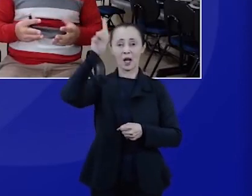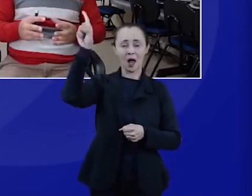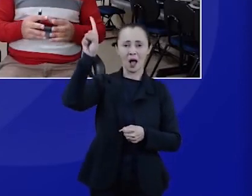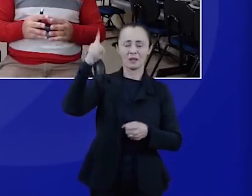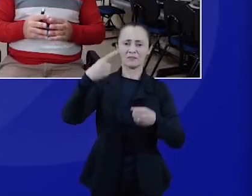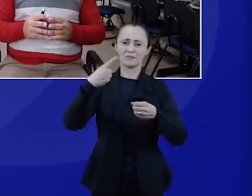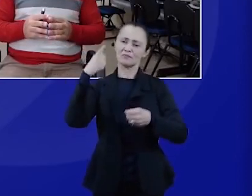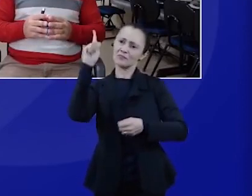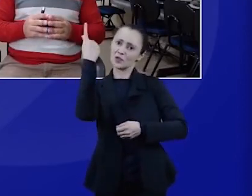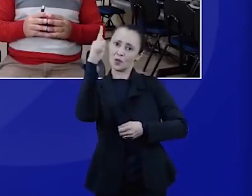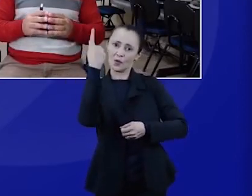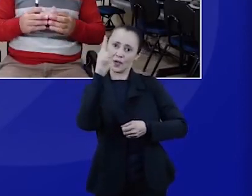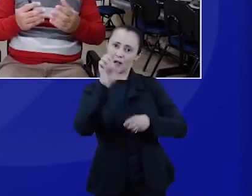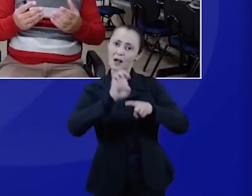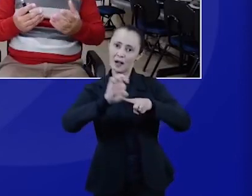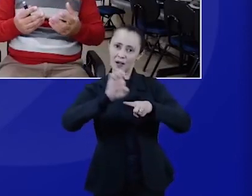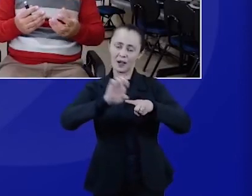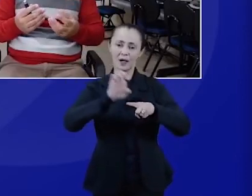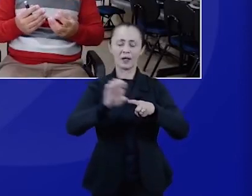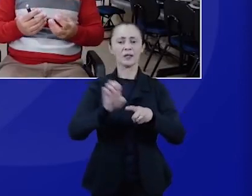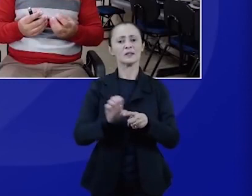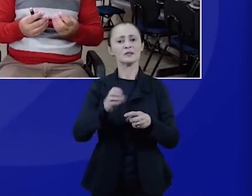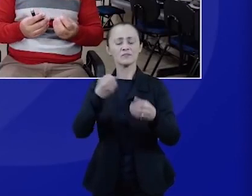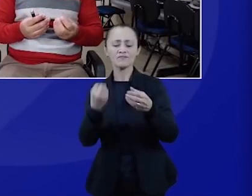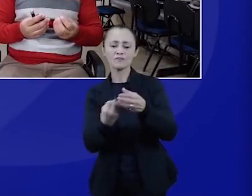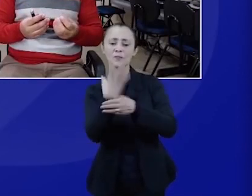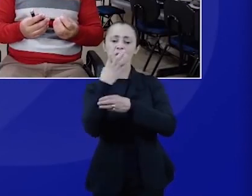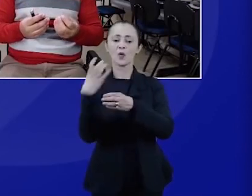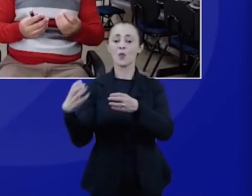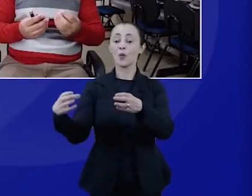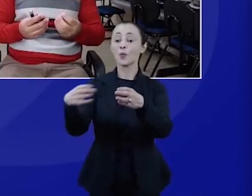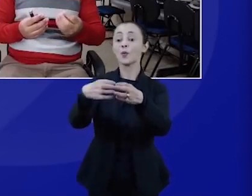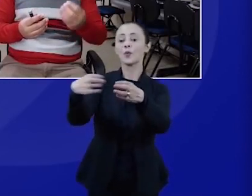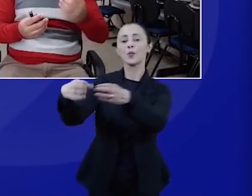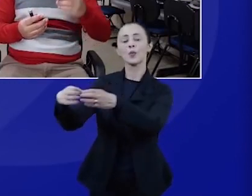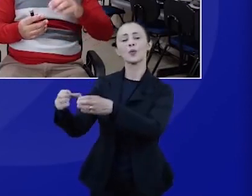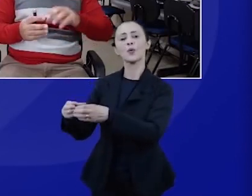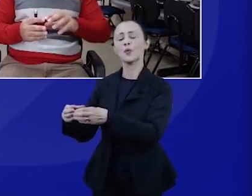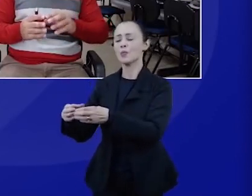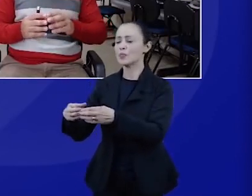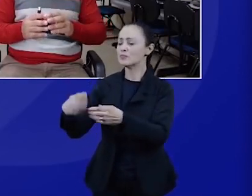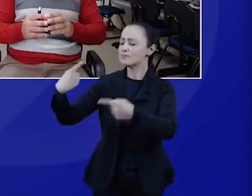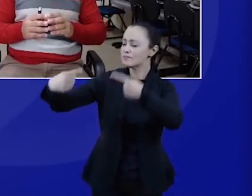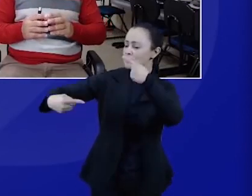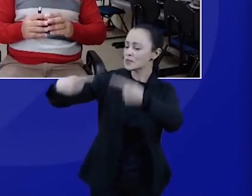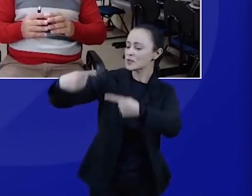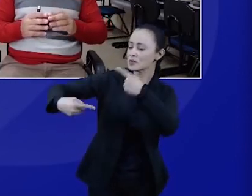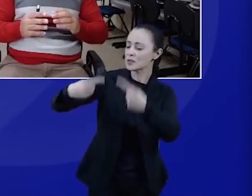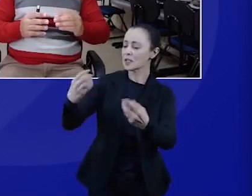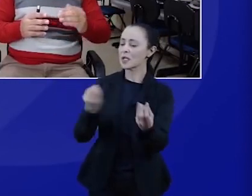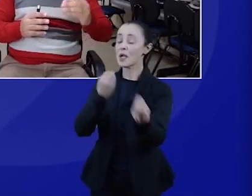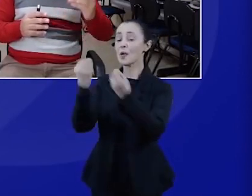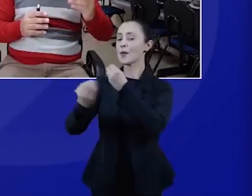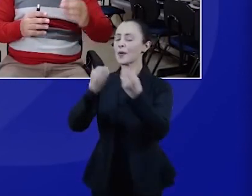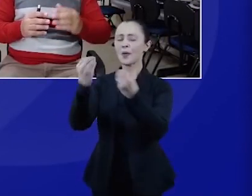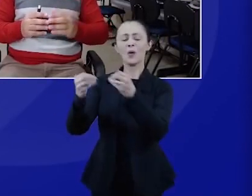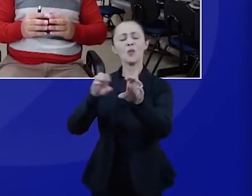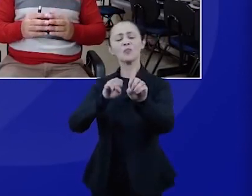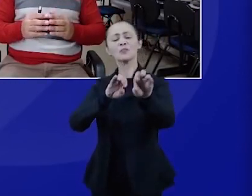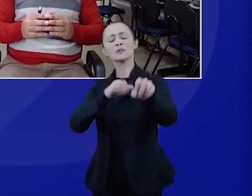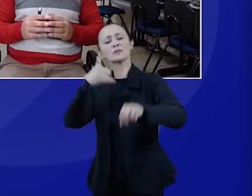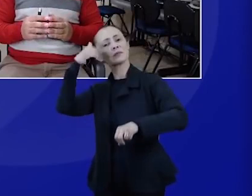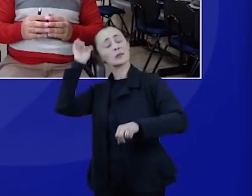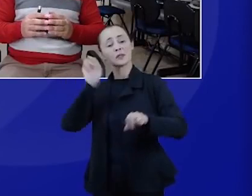Goiás, criou-se então um grupo para discutir sobre a educação do campo. Esses estudos